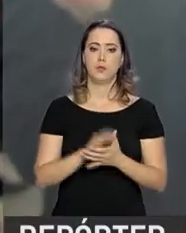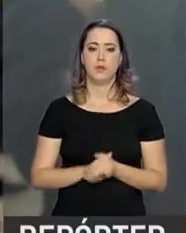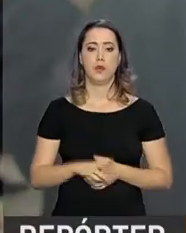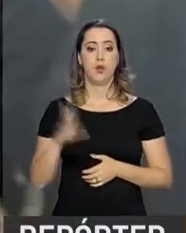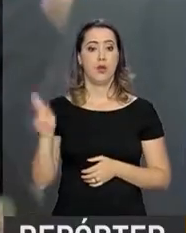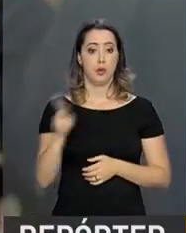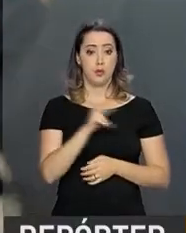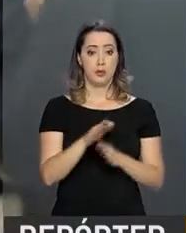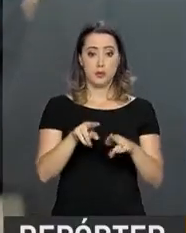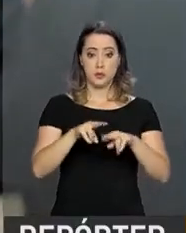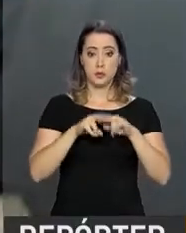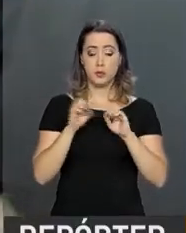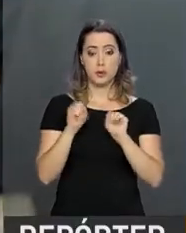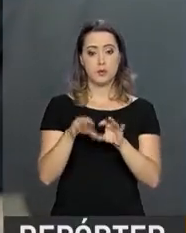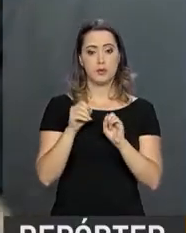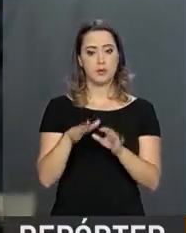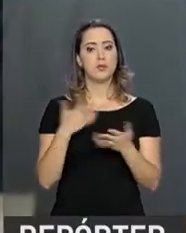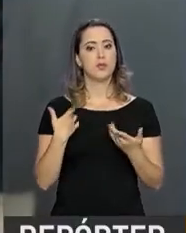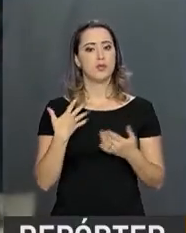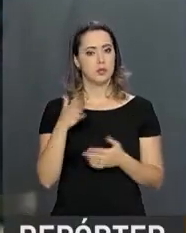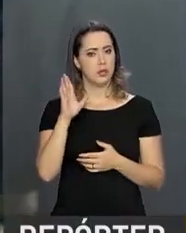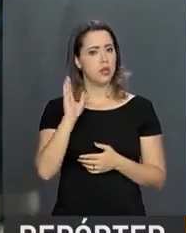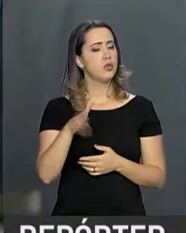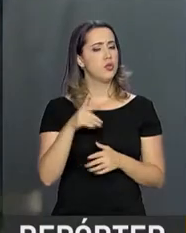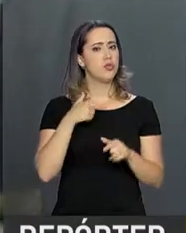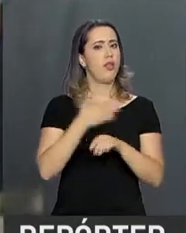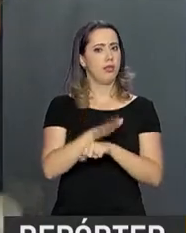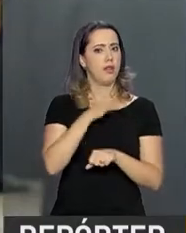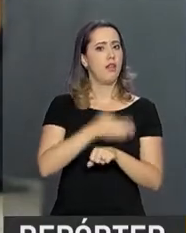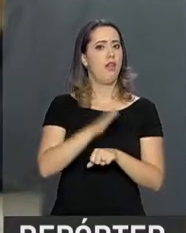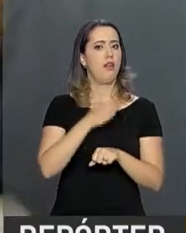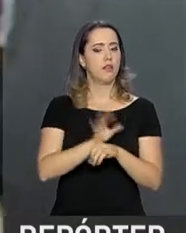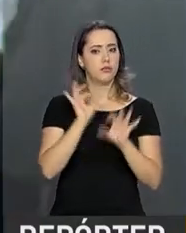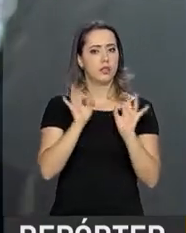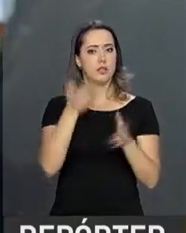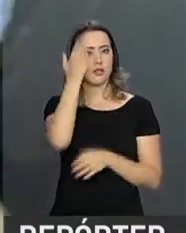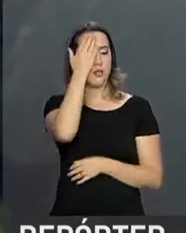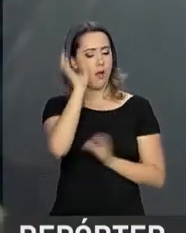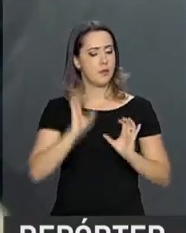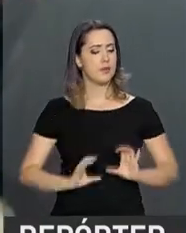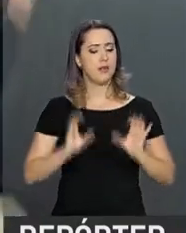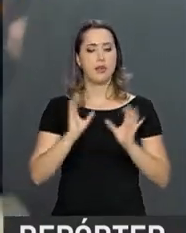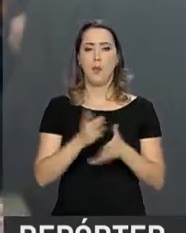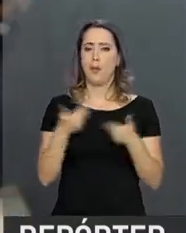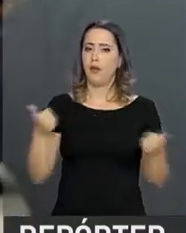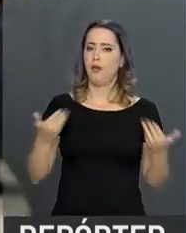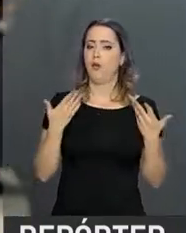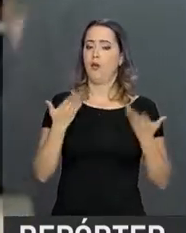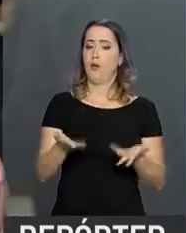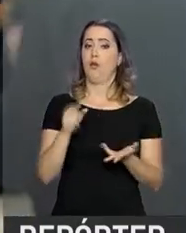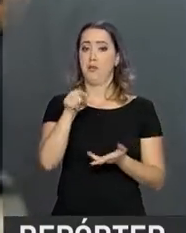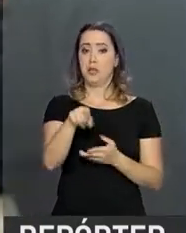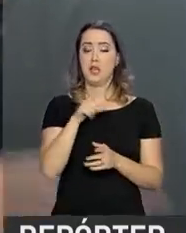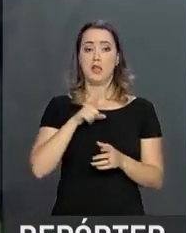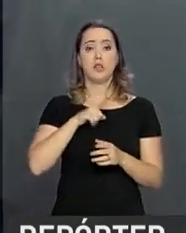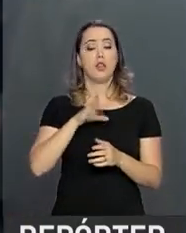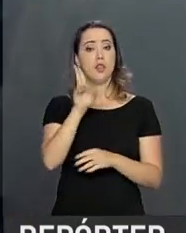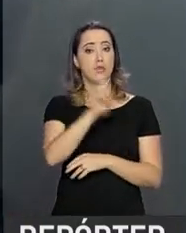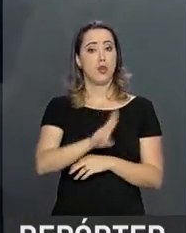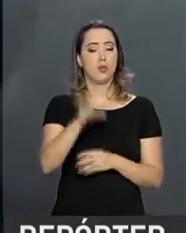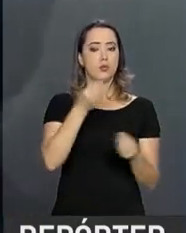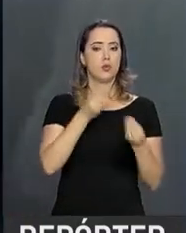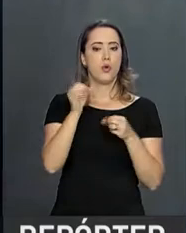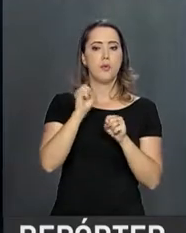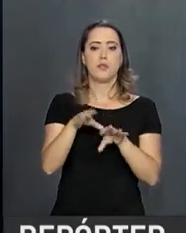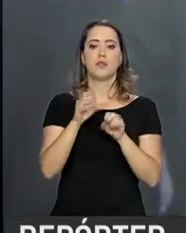professor, por meio da formação, ele se habilita, se auto-habilita, se torna um cidadão mais consciente, mais saudável e tem ali instrumentos para